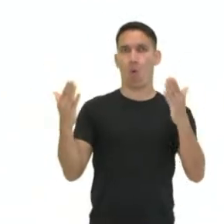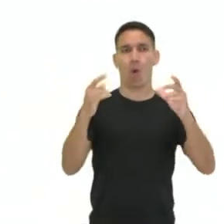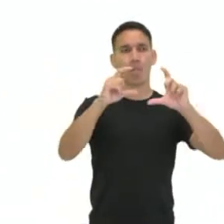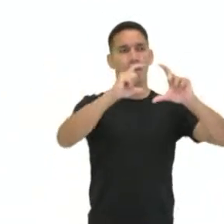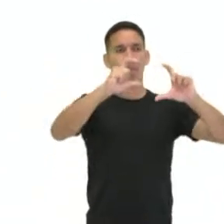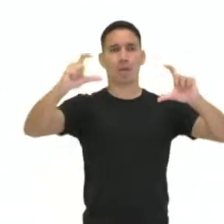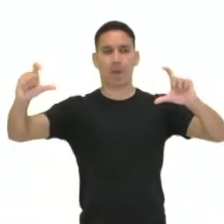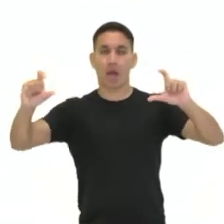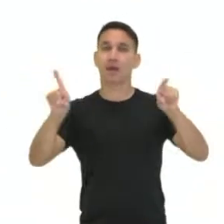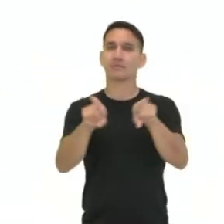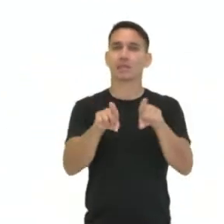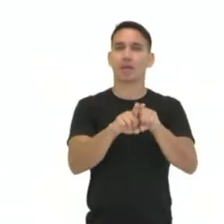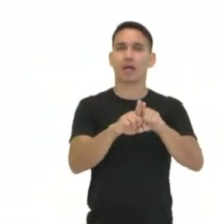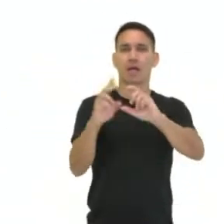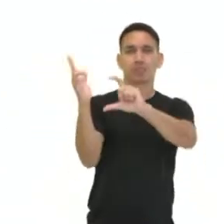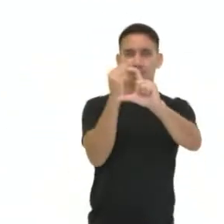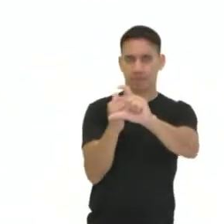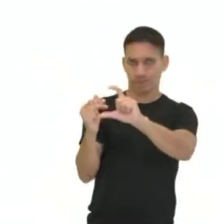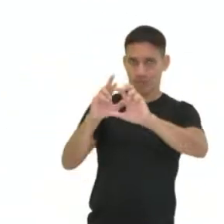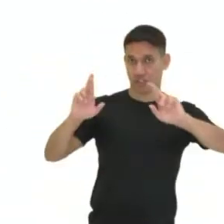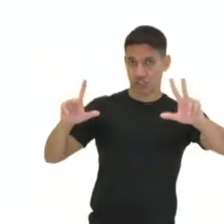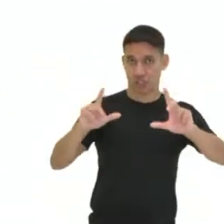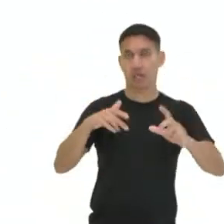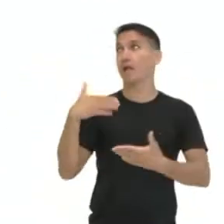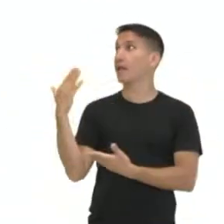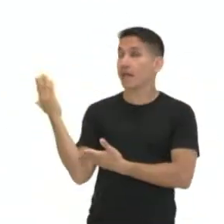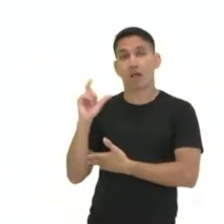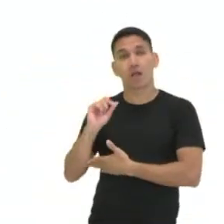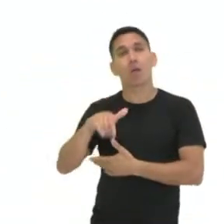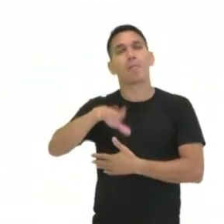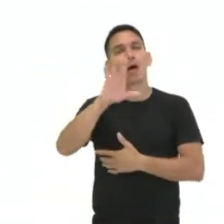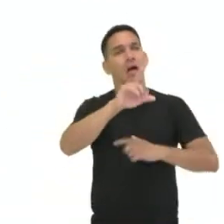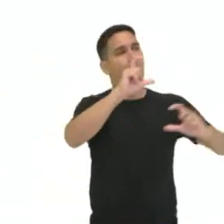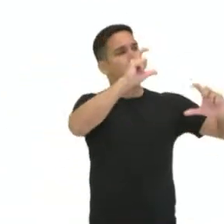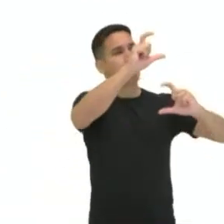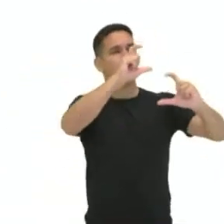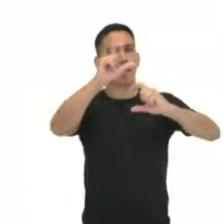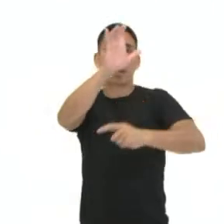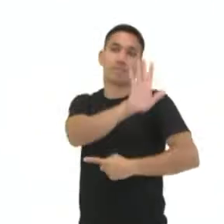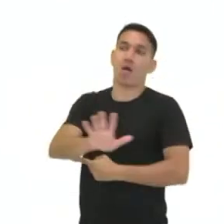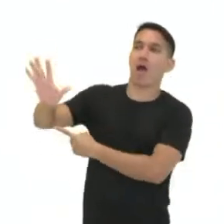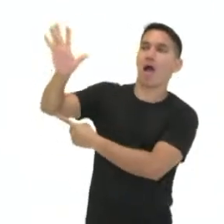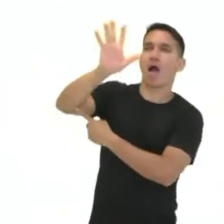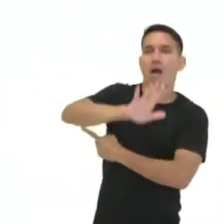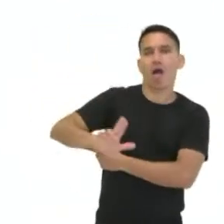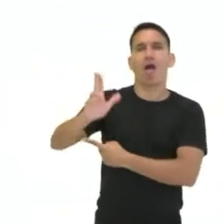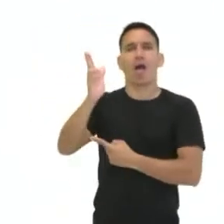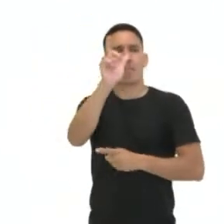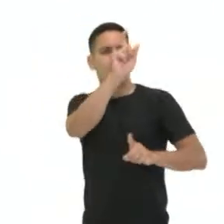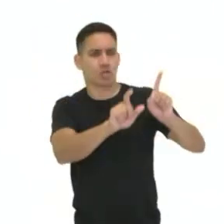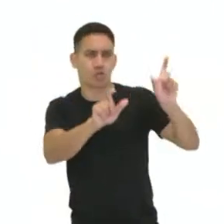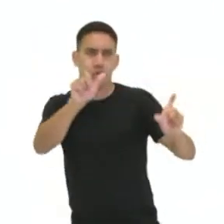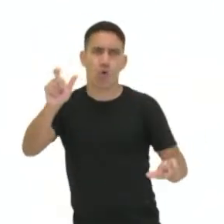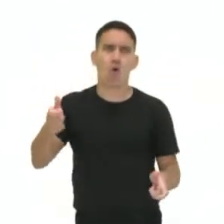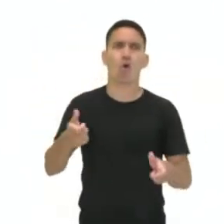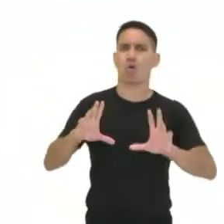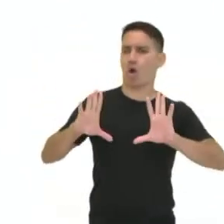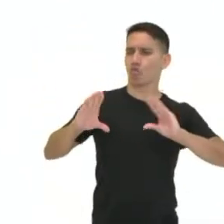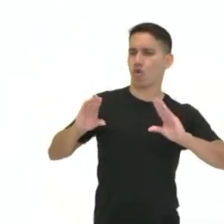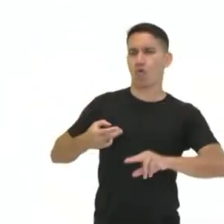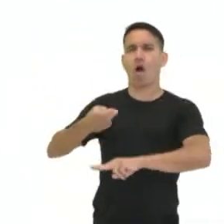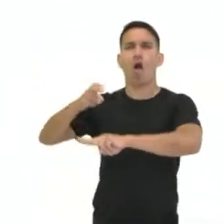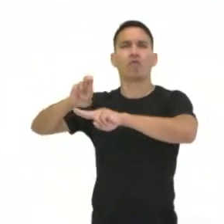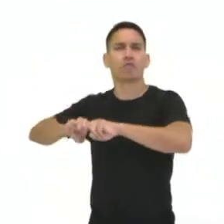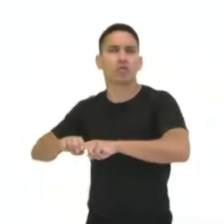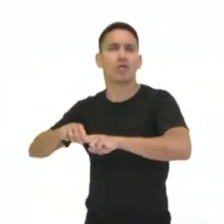as charges, né? Então, vejam que aqui no primeiro quadrinho nós temos imagens, desenhos dos personagens, um sofá,